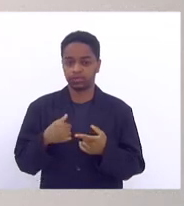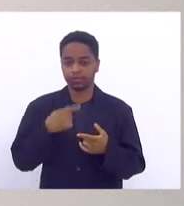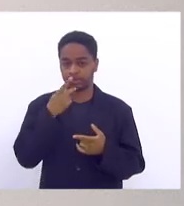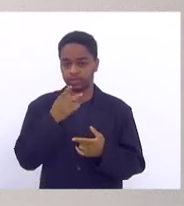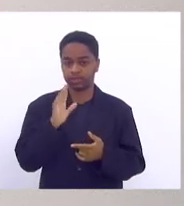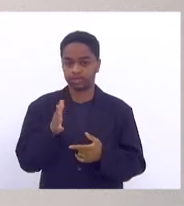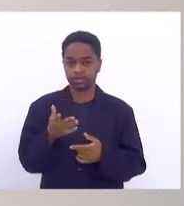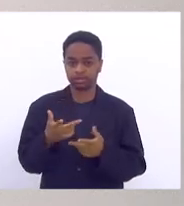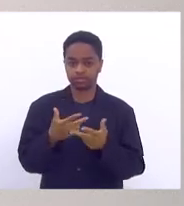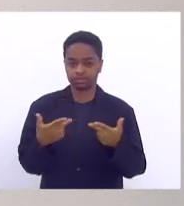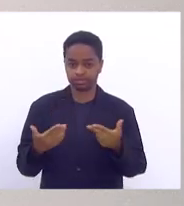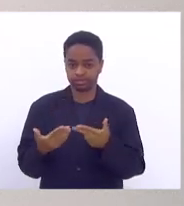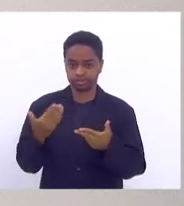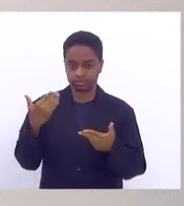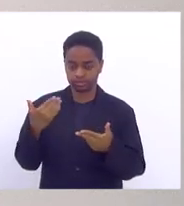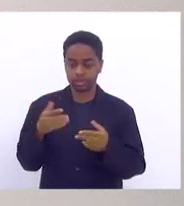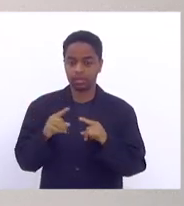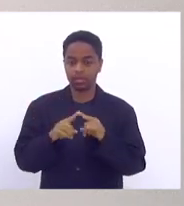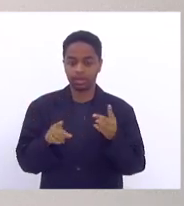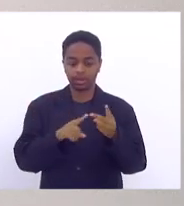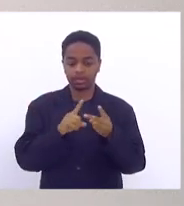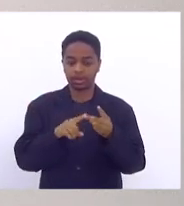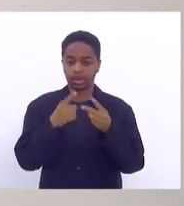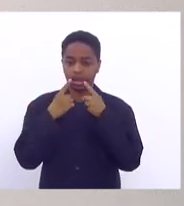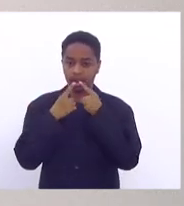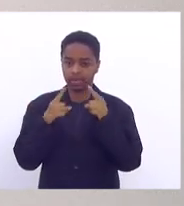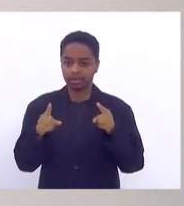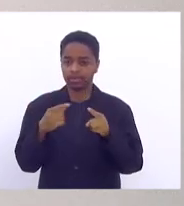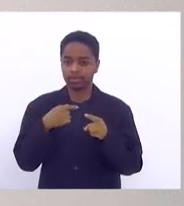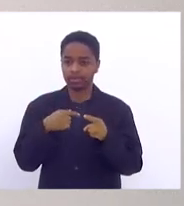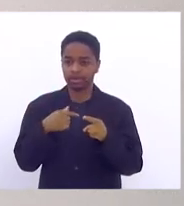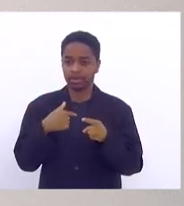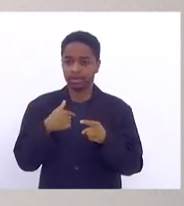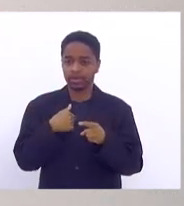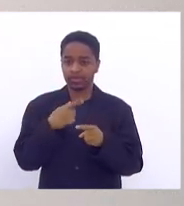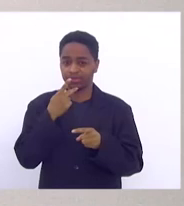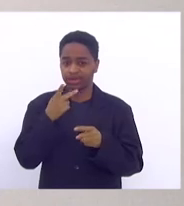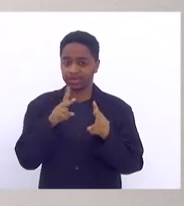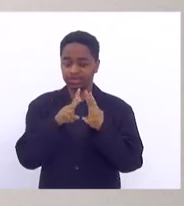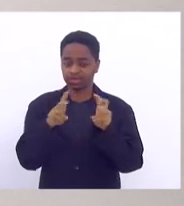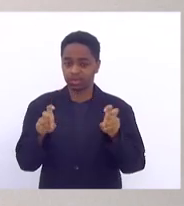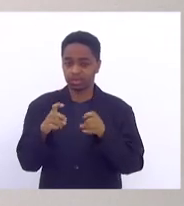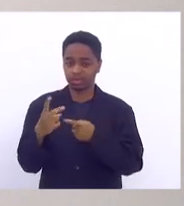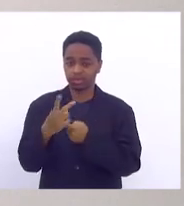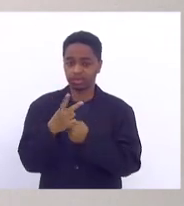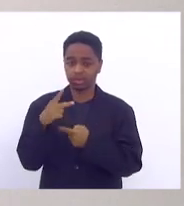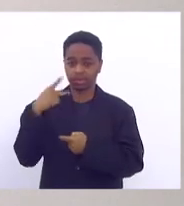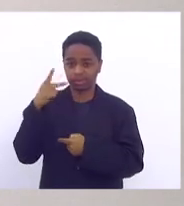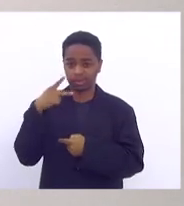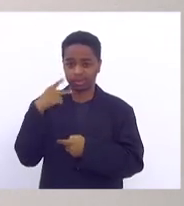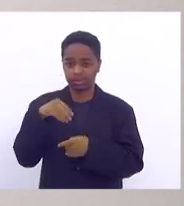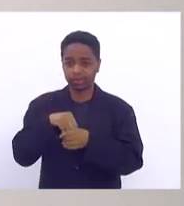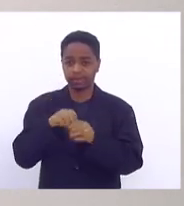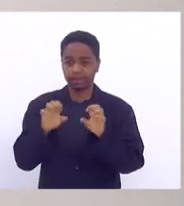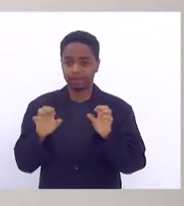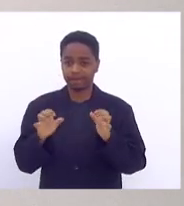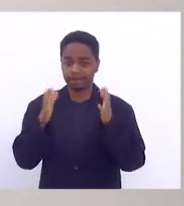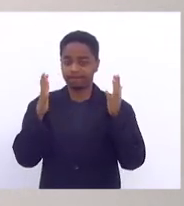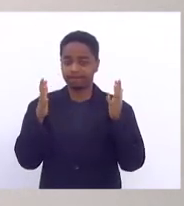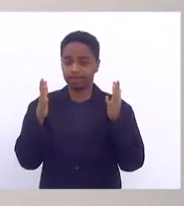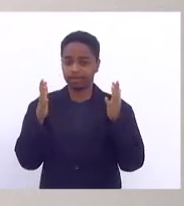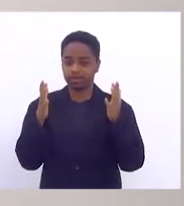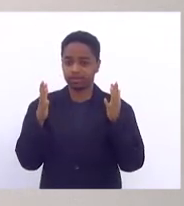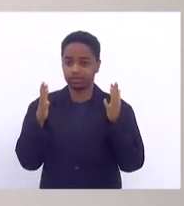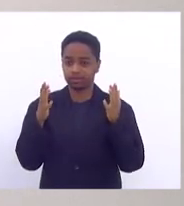protesto porque me colocou para falar sobre imunidade parlamentar num evento em que a